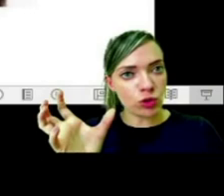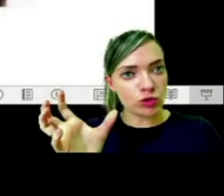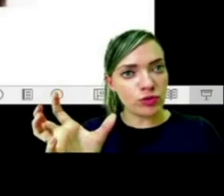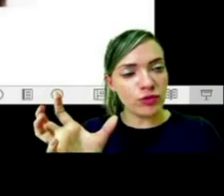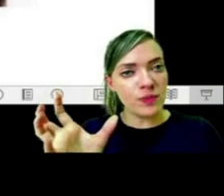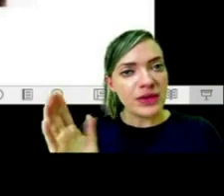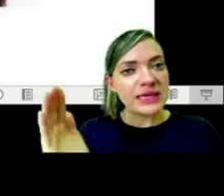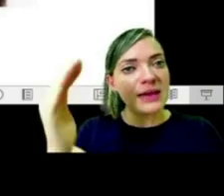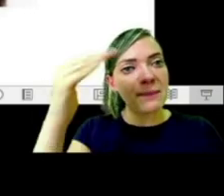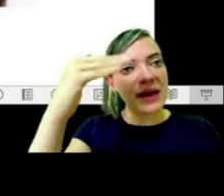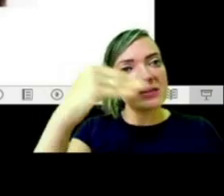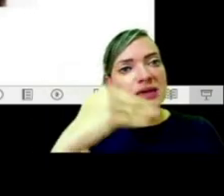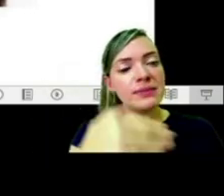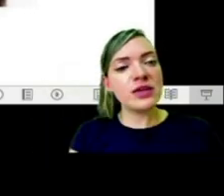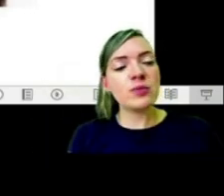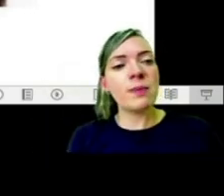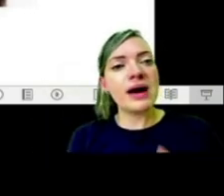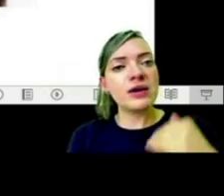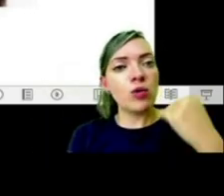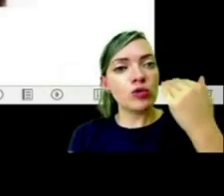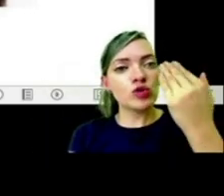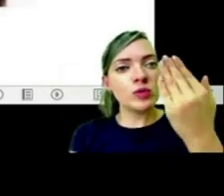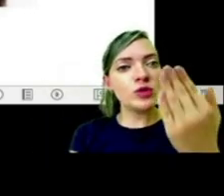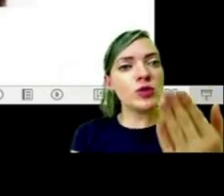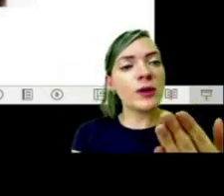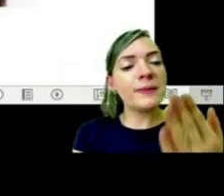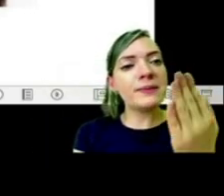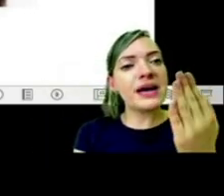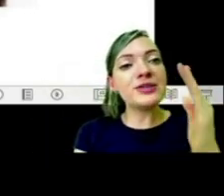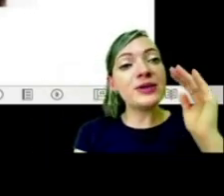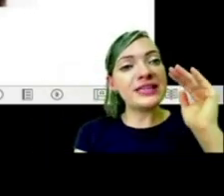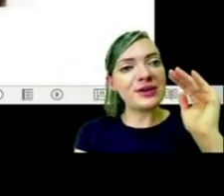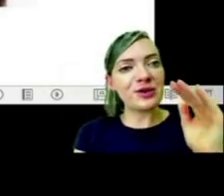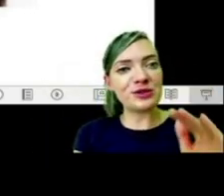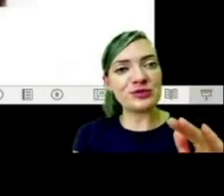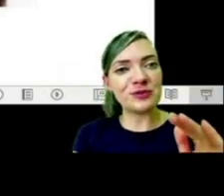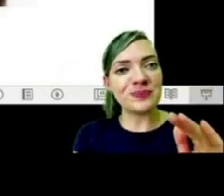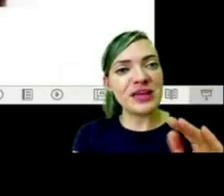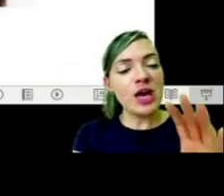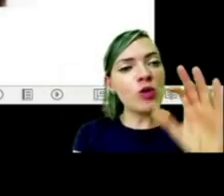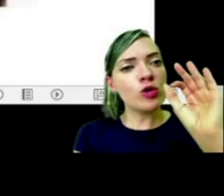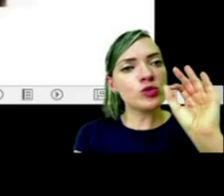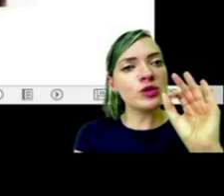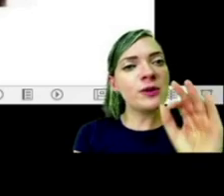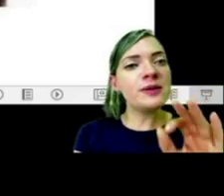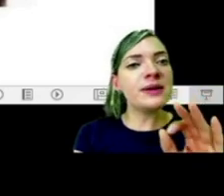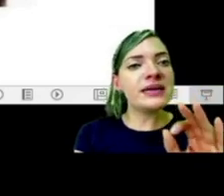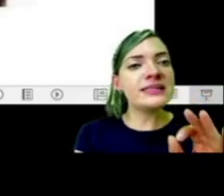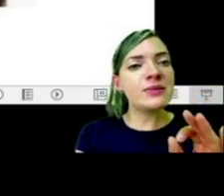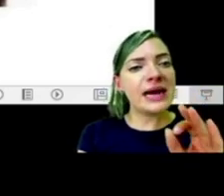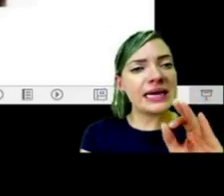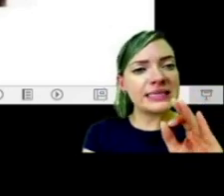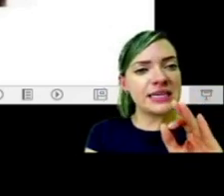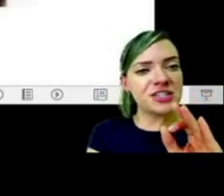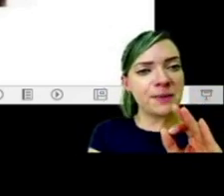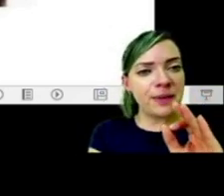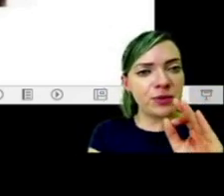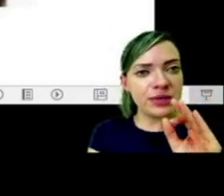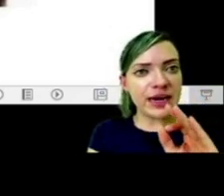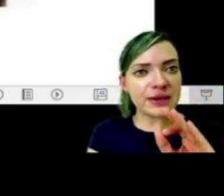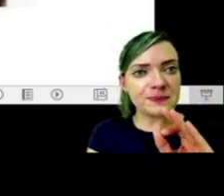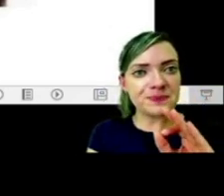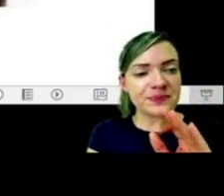é autótrofo e ele passa alimento para o consumidor primário heterótrofo. O consumidor primário, ele tem uma